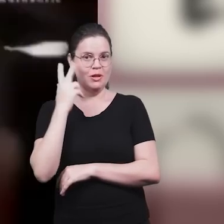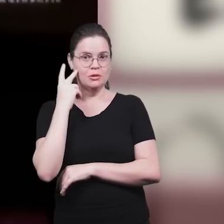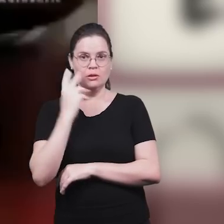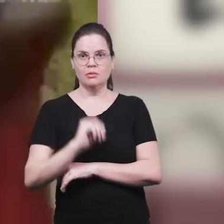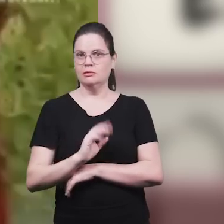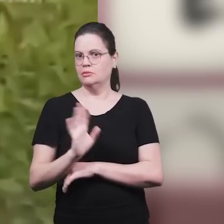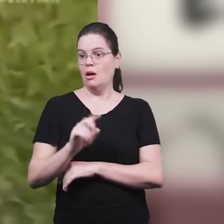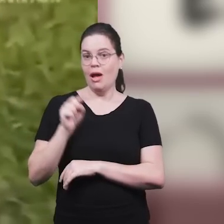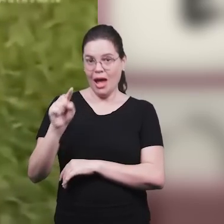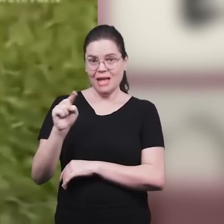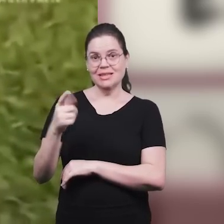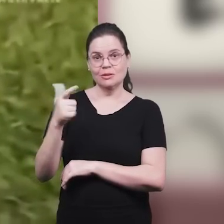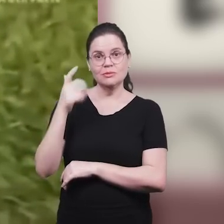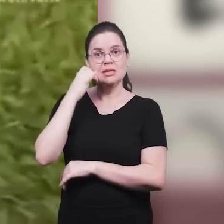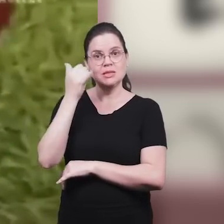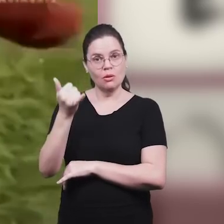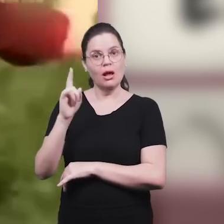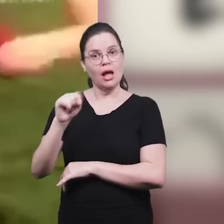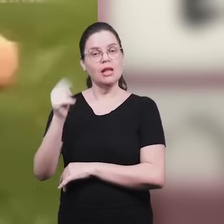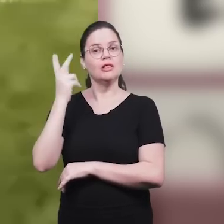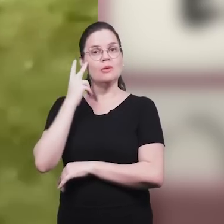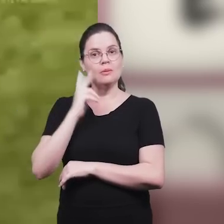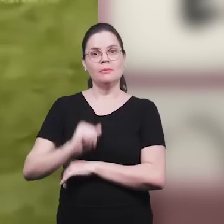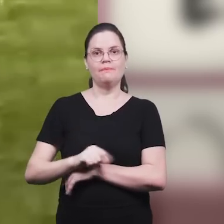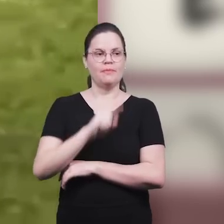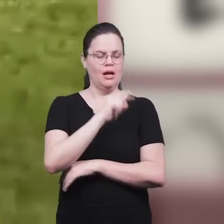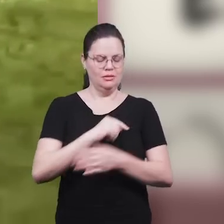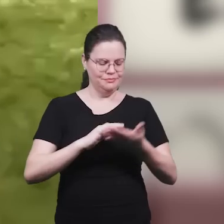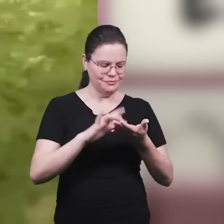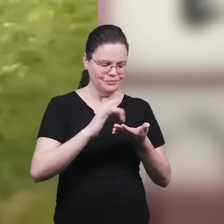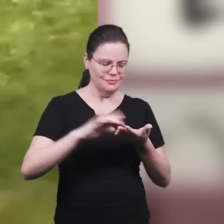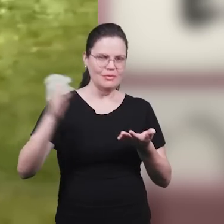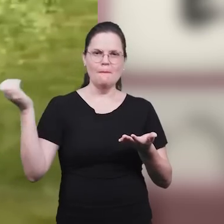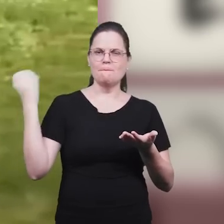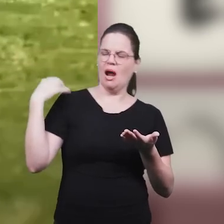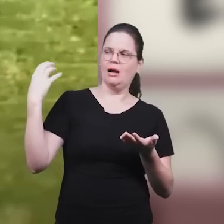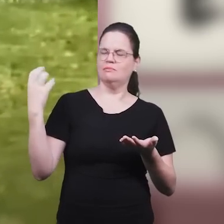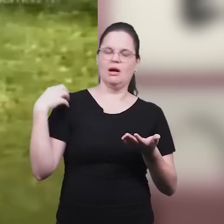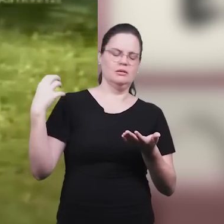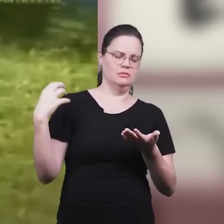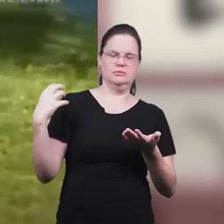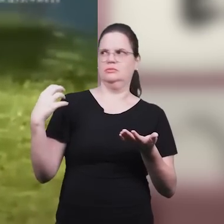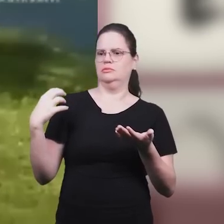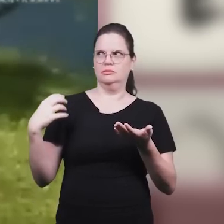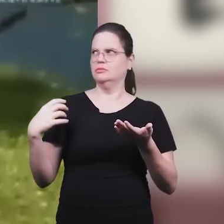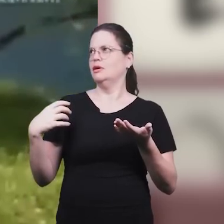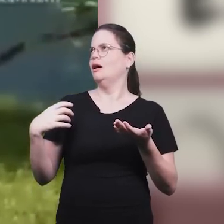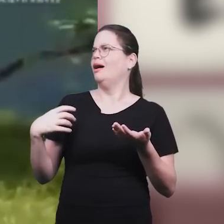estão normais. E aí ele desiste do celular e ele vai fazer o quê?